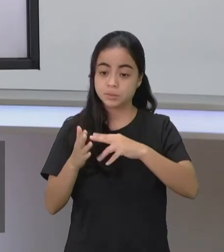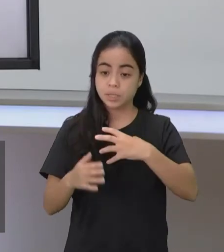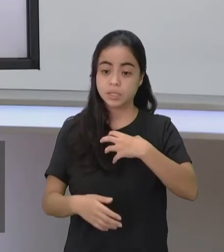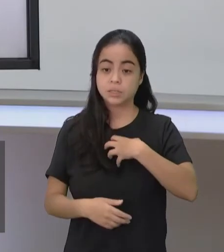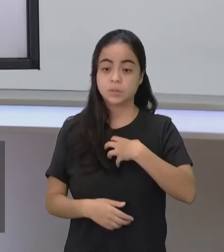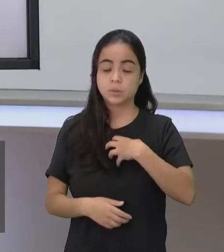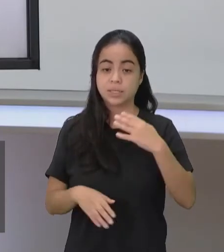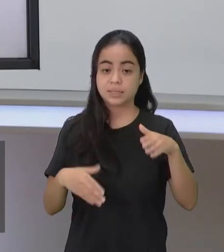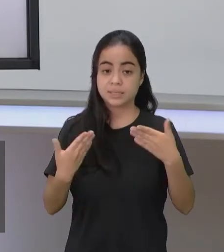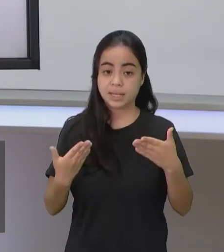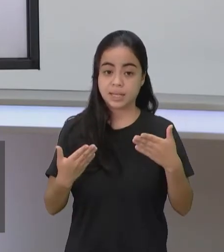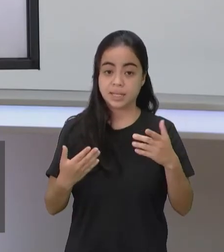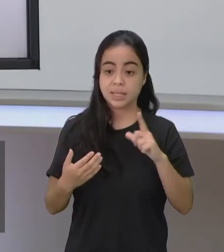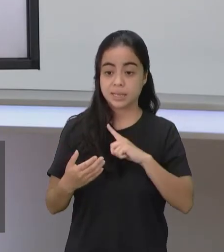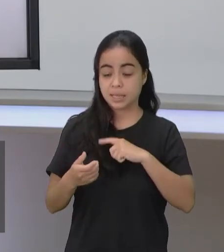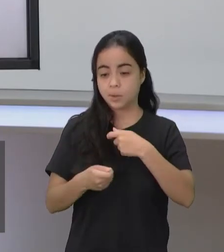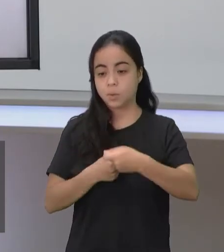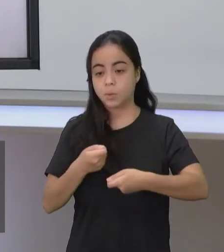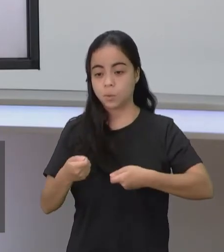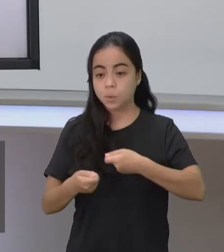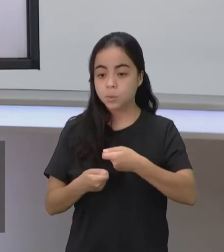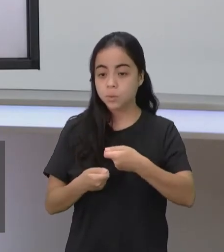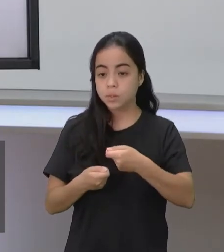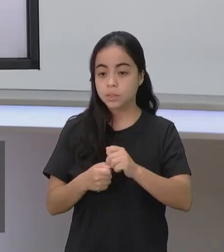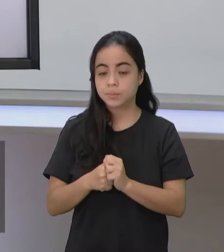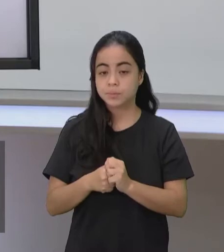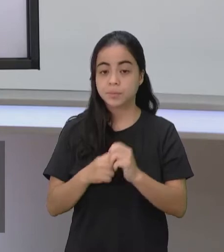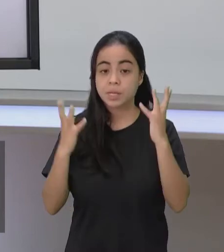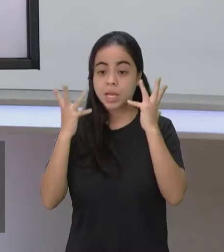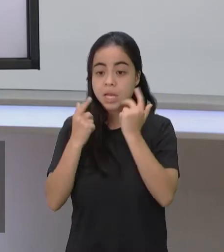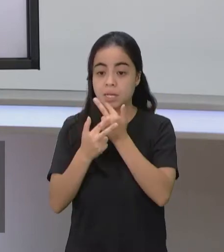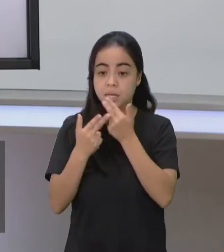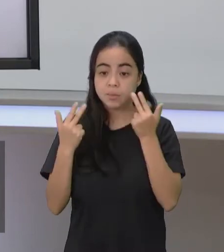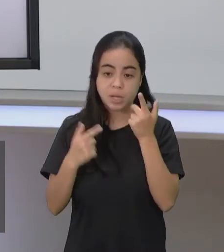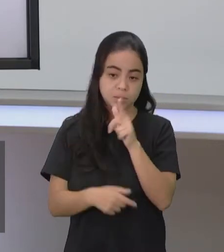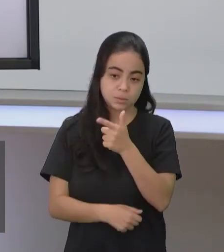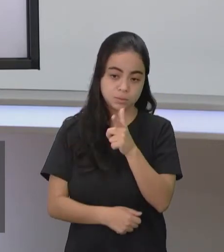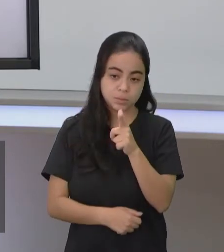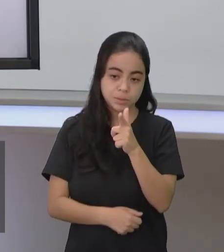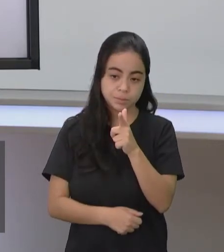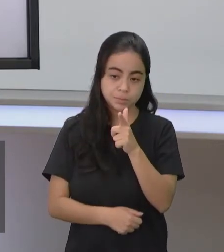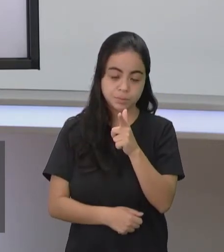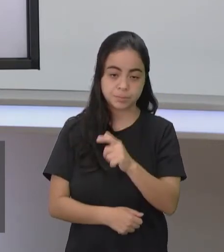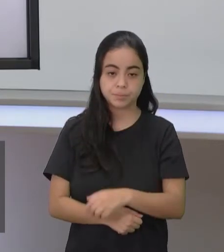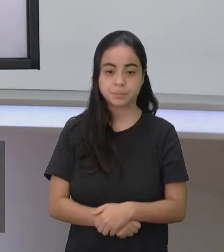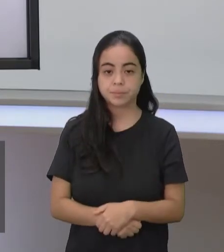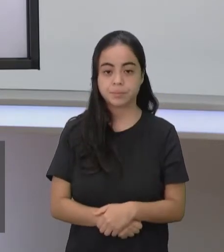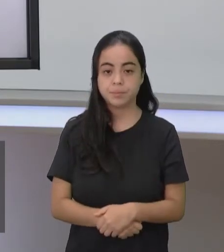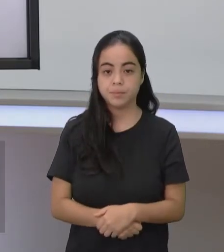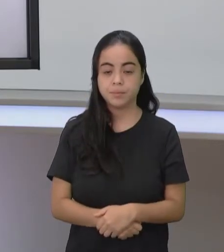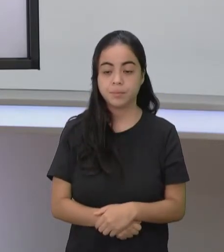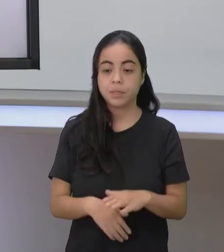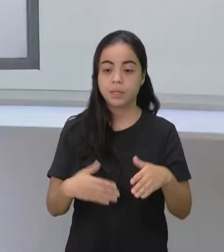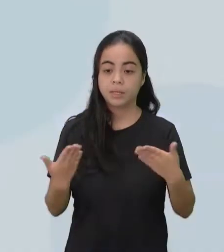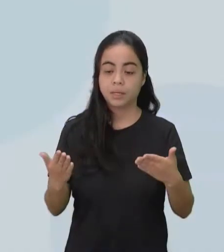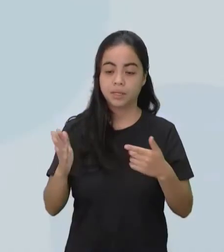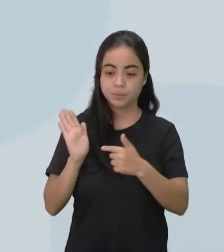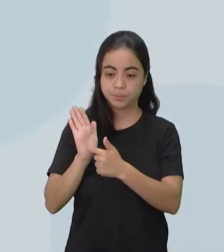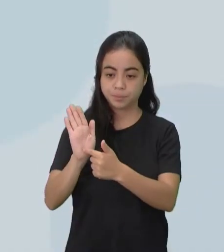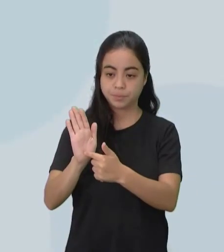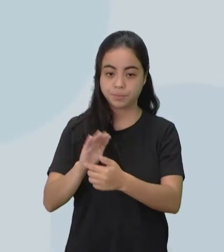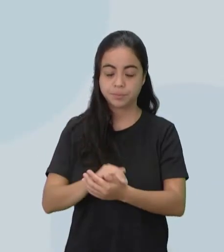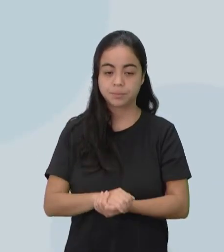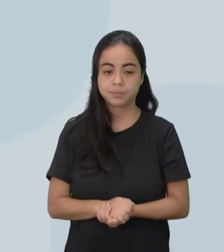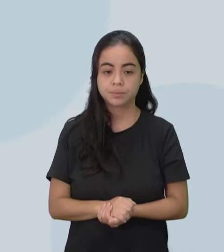coisas, e a gente tem controle sobre elas, o que os nossos animais não têm, né? E aí a gente vai até aparecer aí no slide